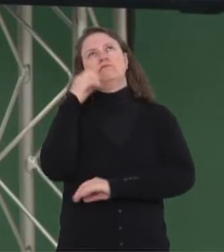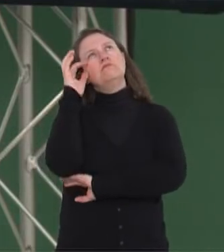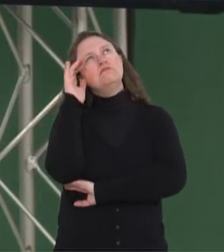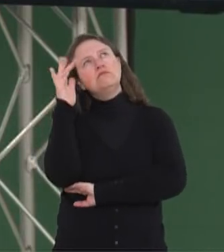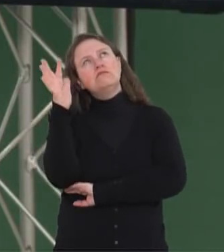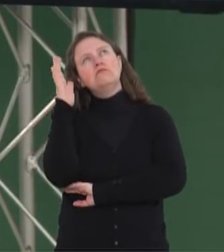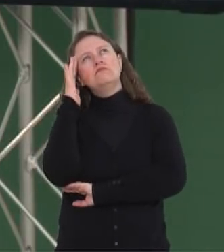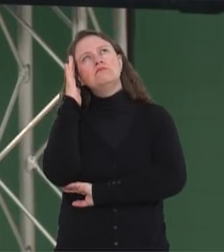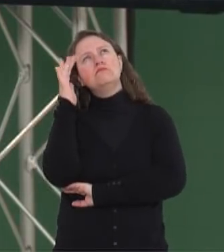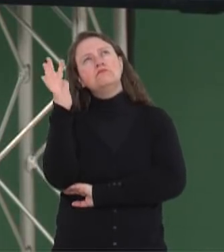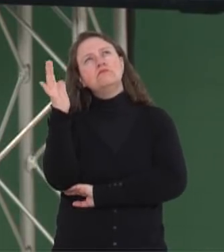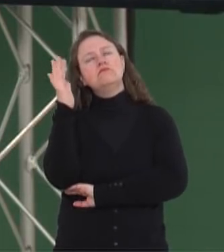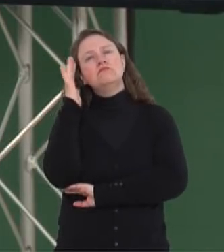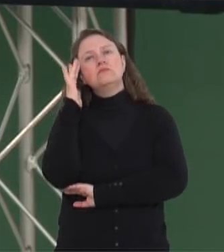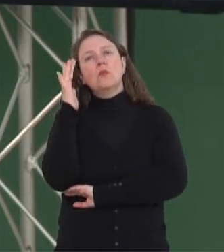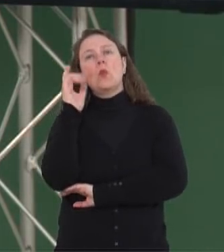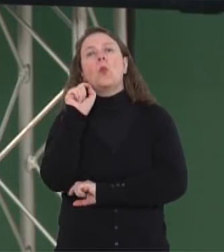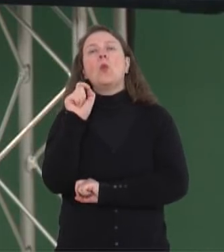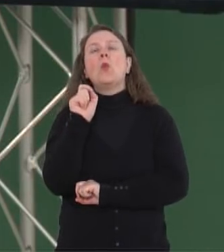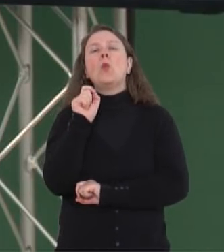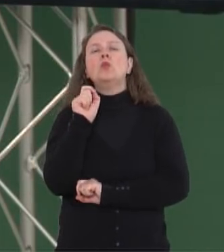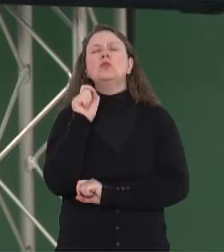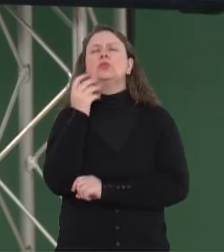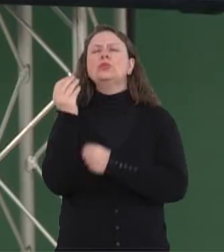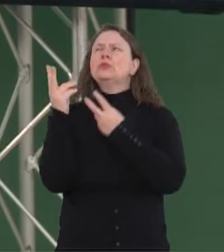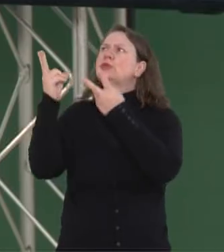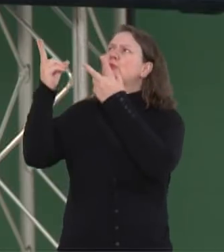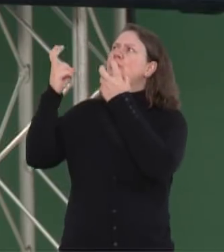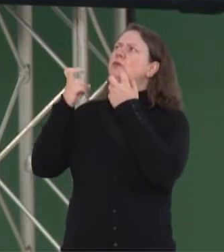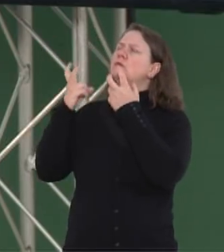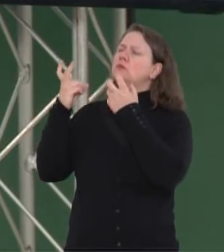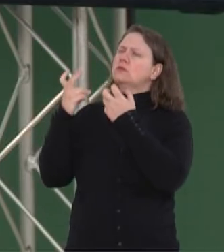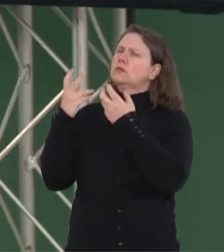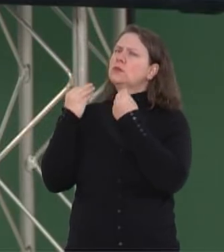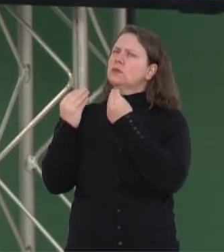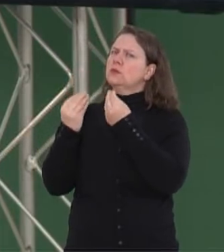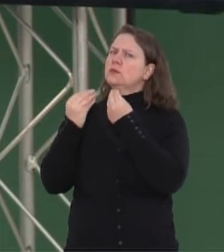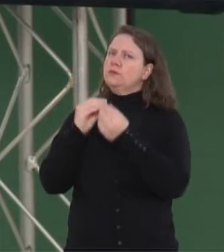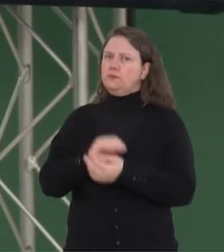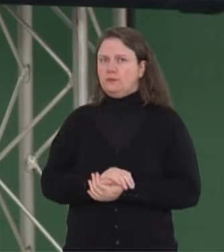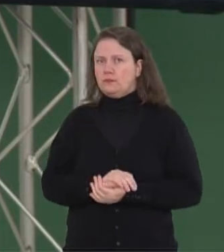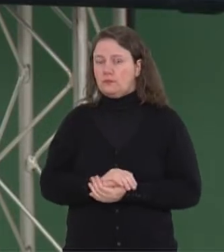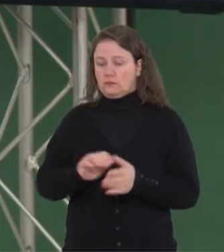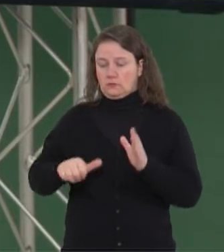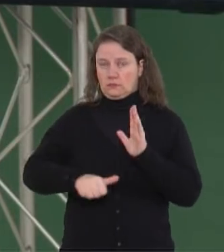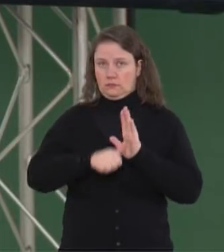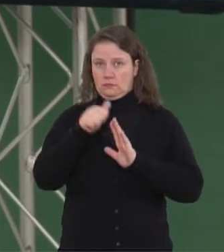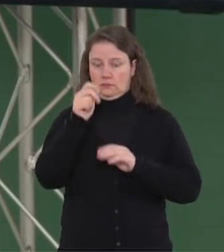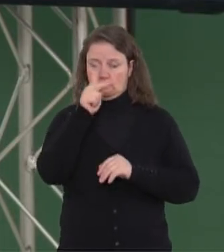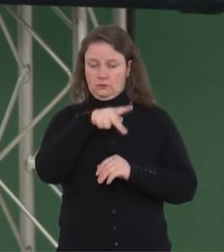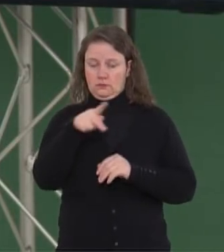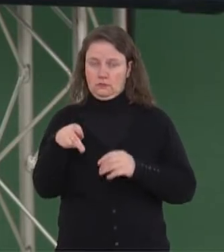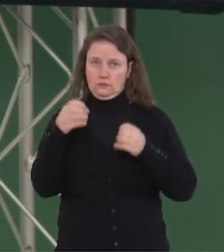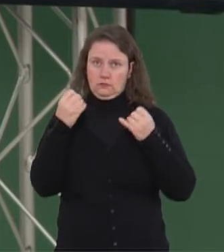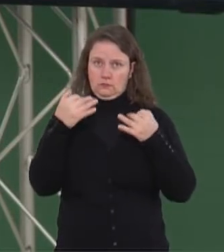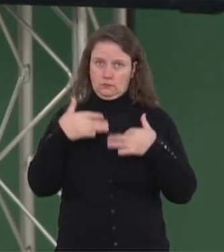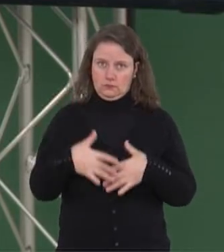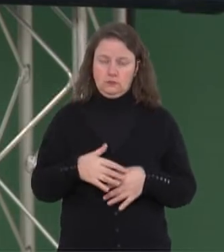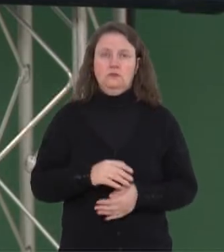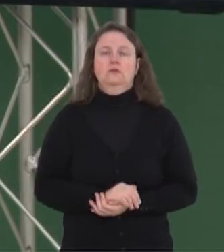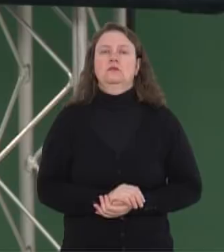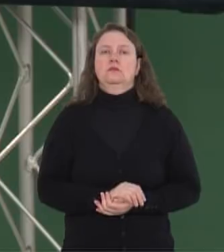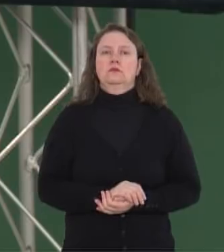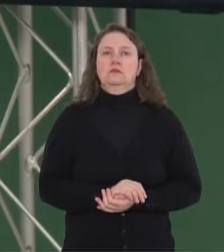Pensativo. Mas qual era a dica para eu saber que ele estava pensativo? Primeiro, que a teacher falou lá no início, né?